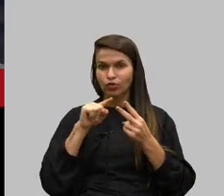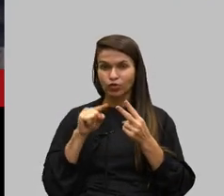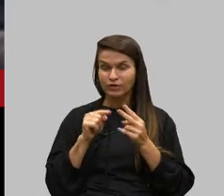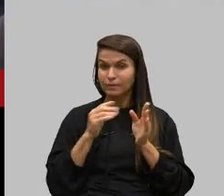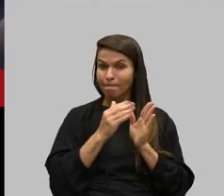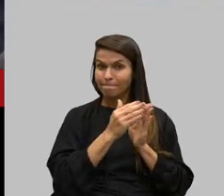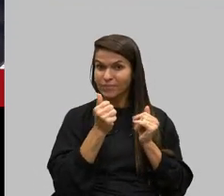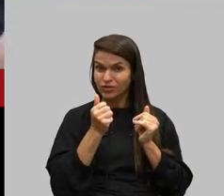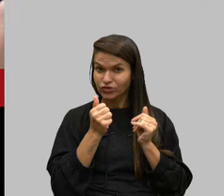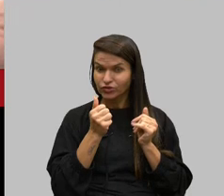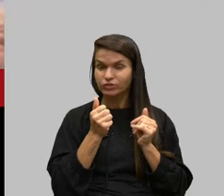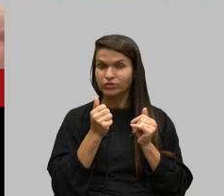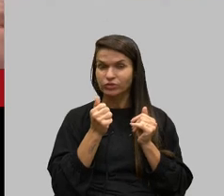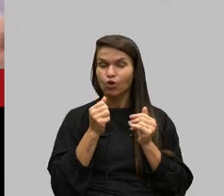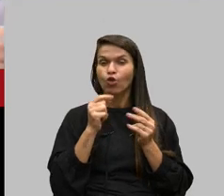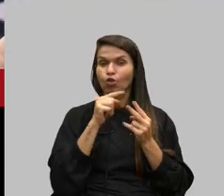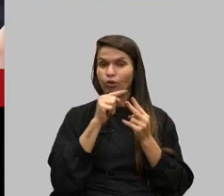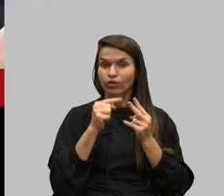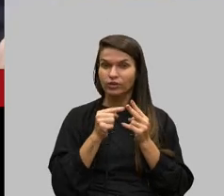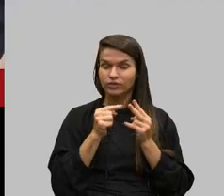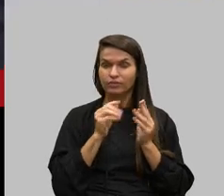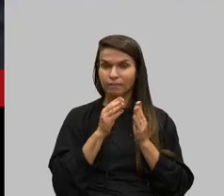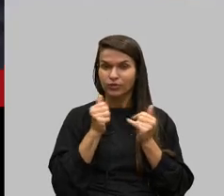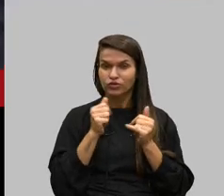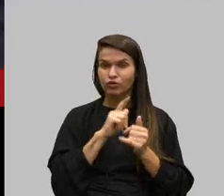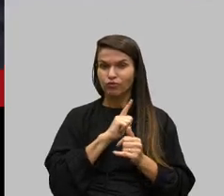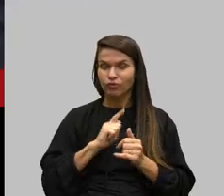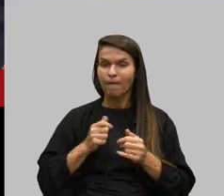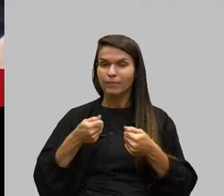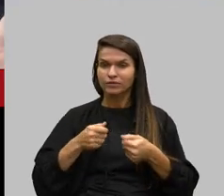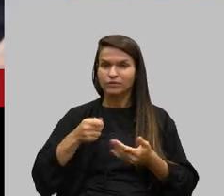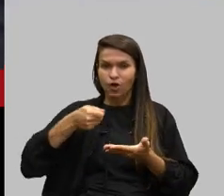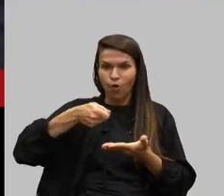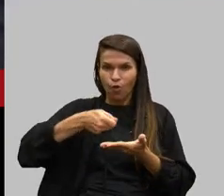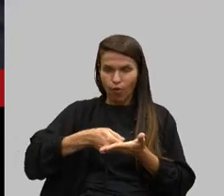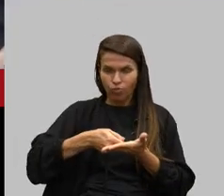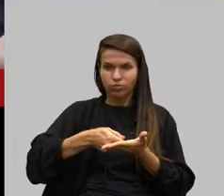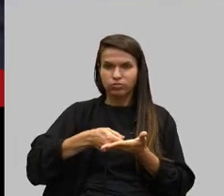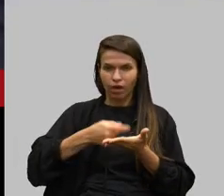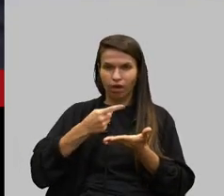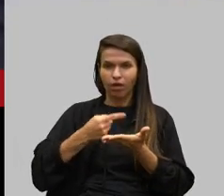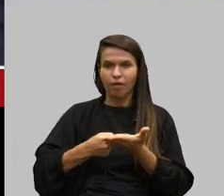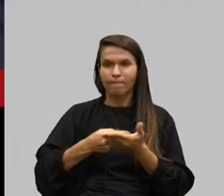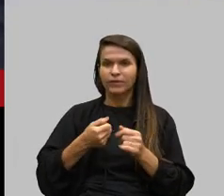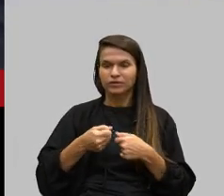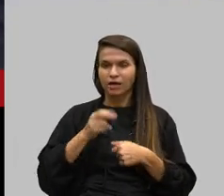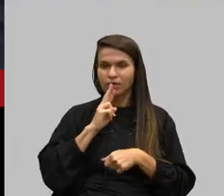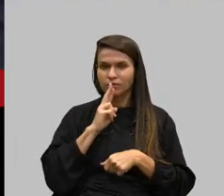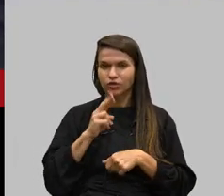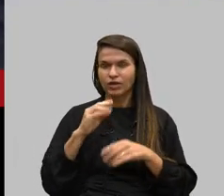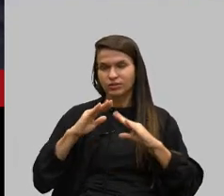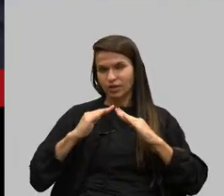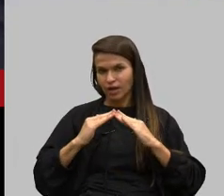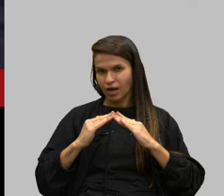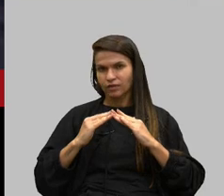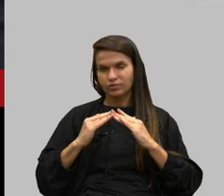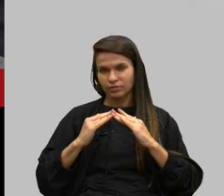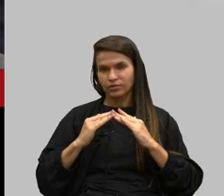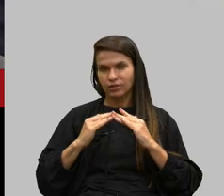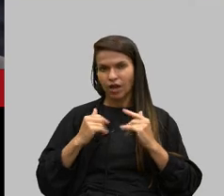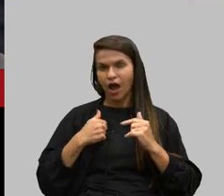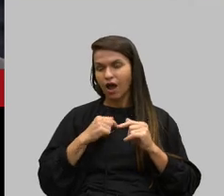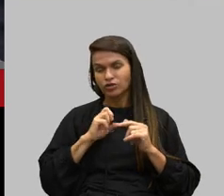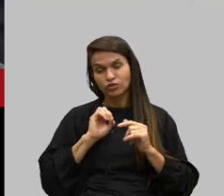requerimentos dois requerimentos que o governo tem que cumprir ele tem que responder essa casa A não ser que aquilo que eu li